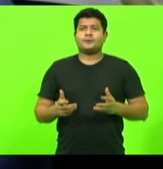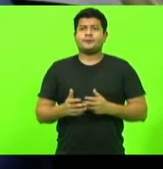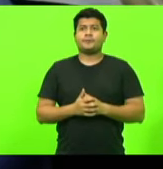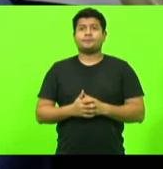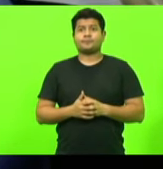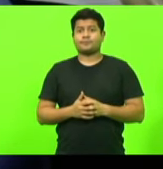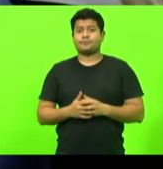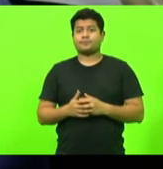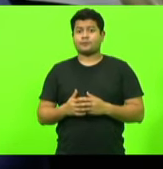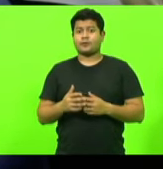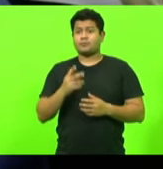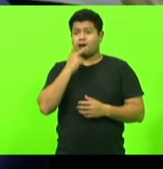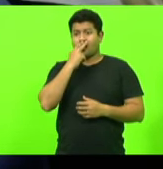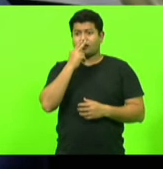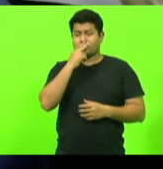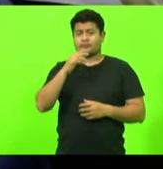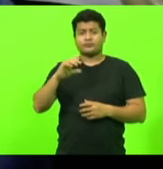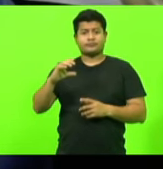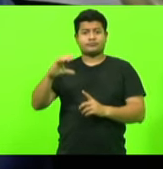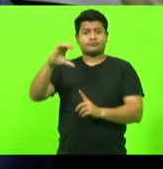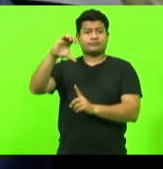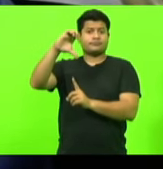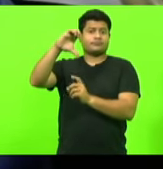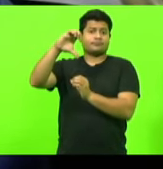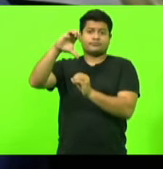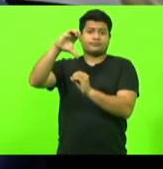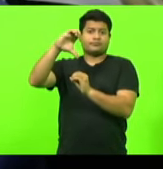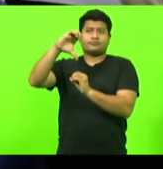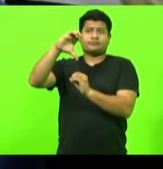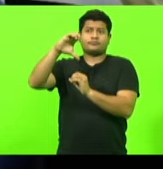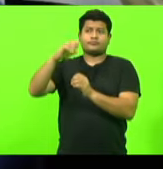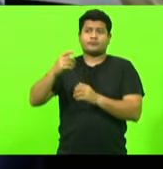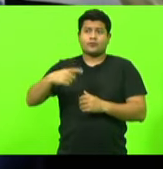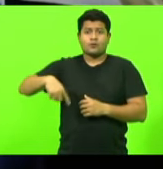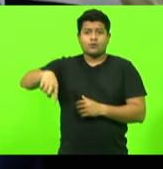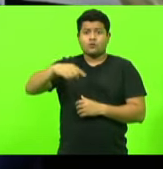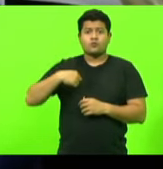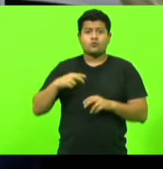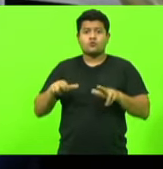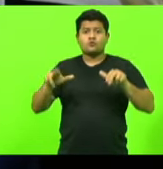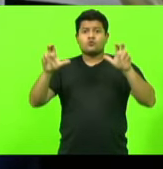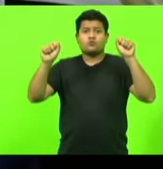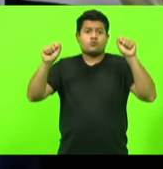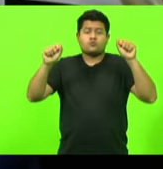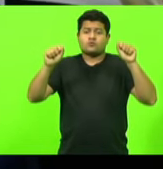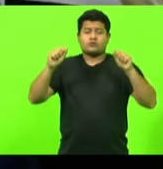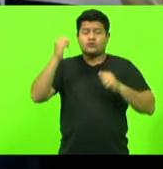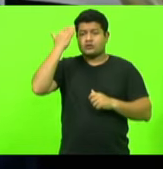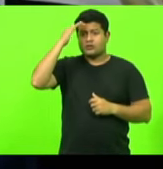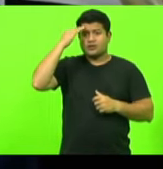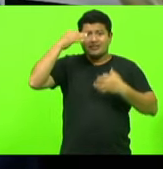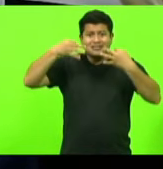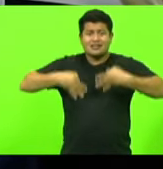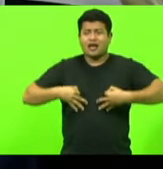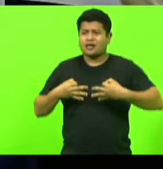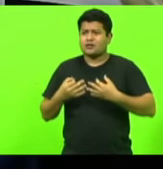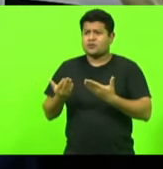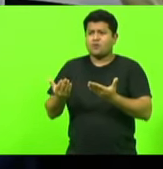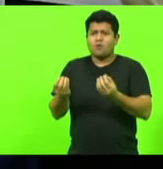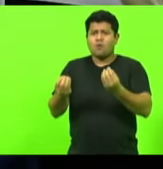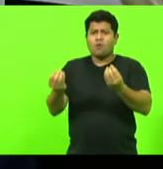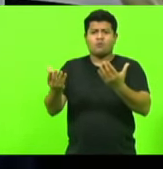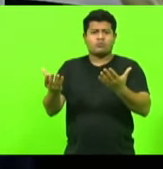é um ponto de interrogação que nunca nós vamos compreender. Ah, eu não aceito 200